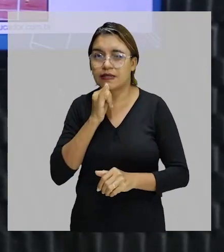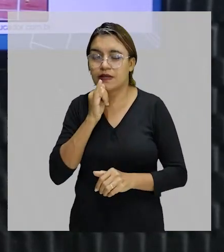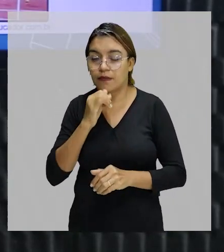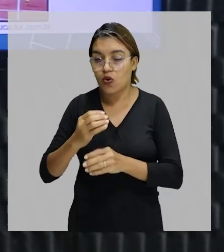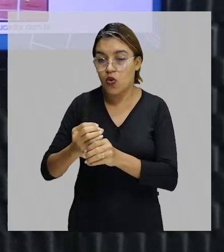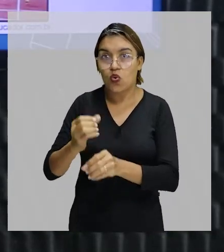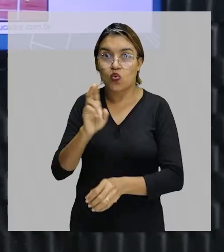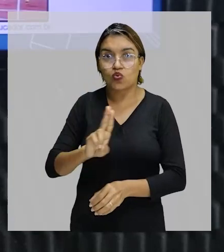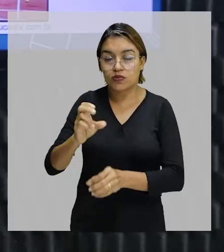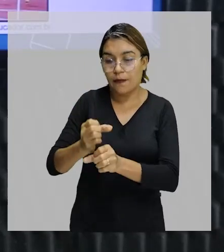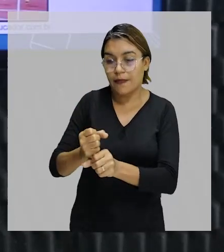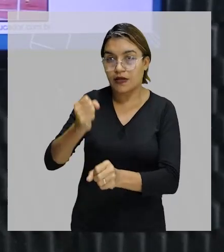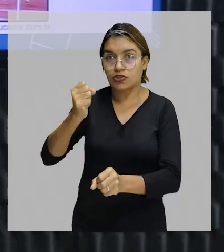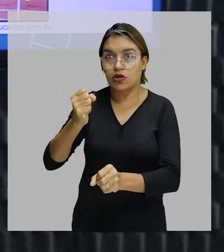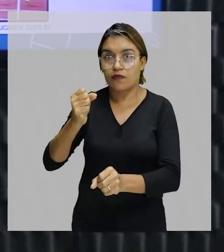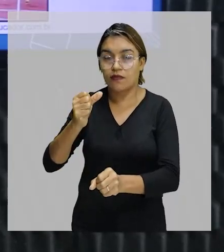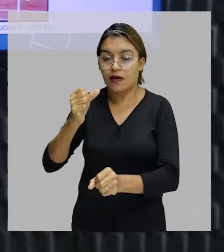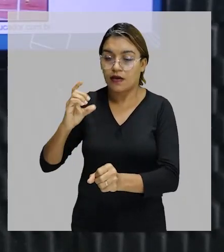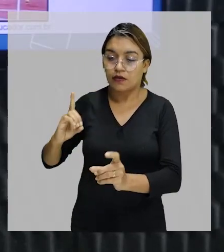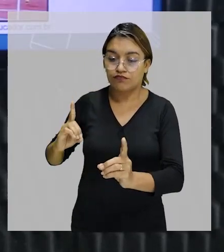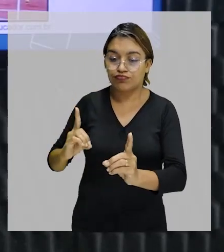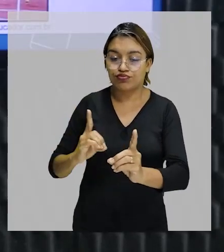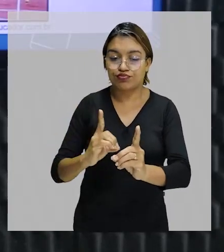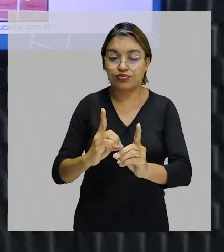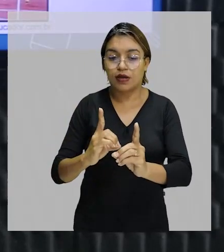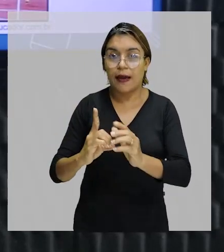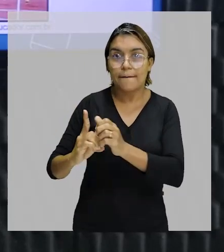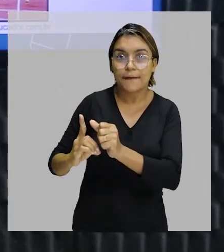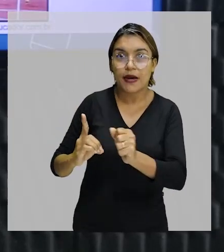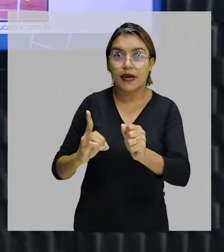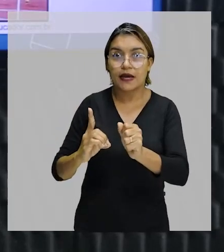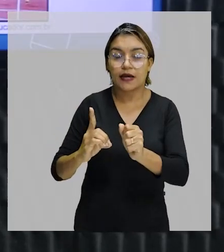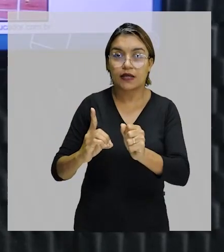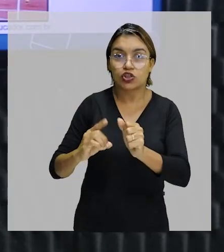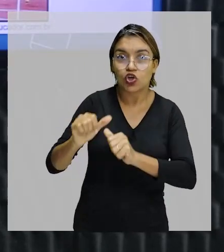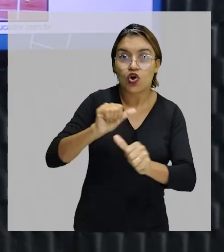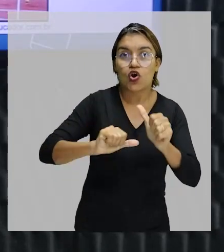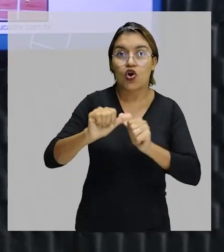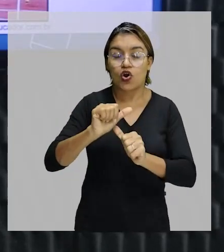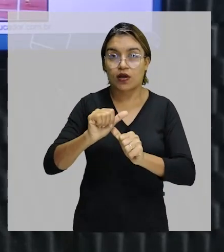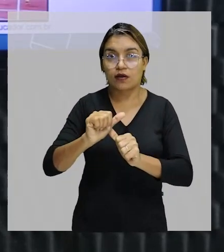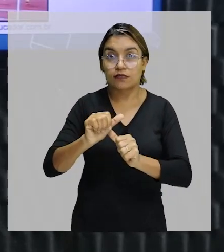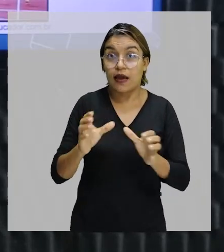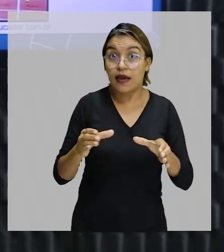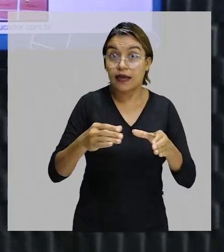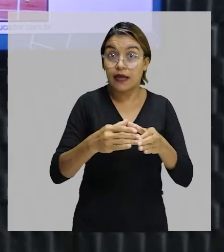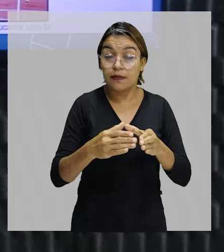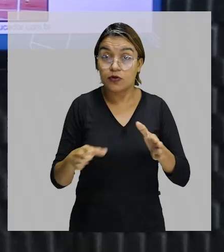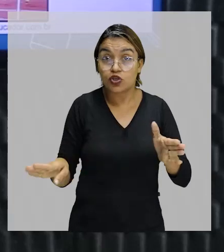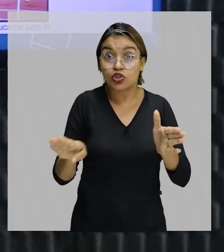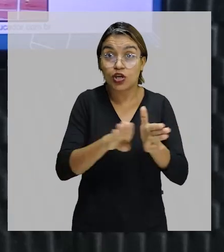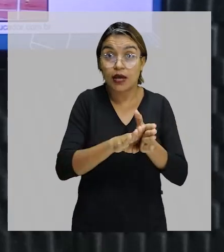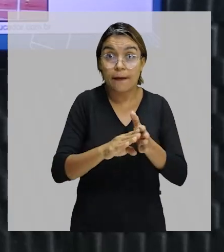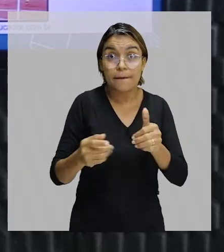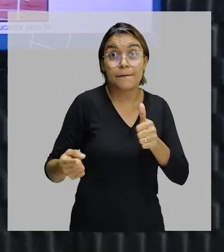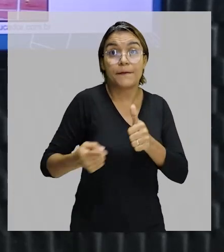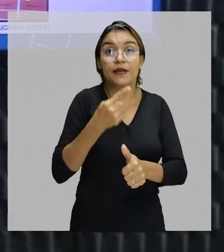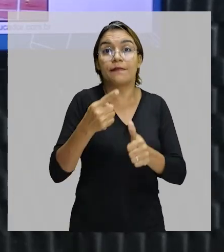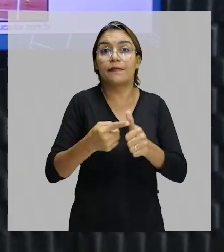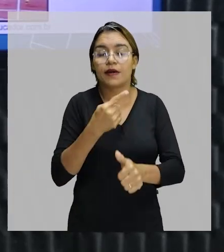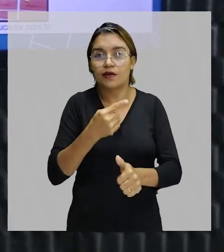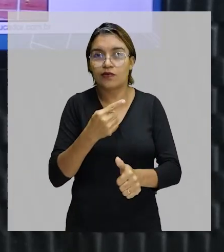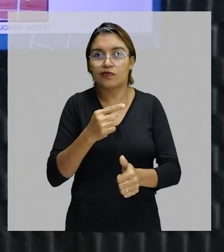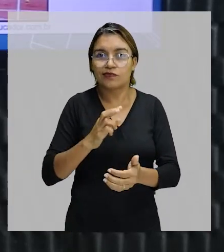em mão até chegar no último atleta. Vence aquela equipe que chegar em primeiro com essa observação aqui, ó,